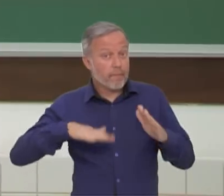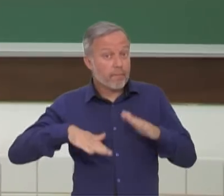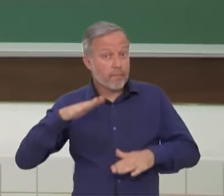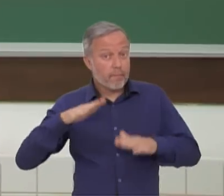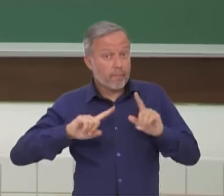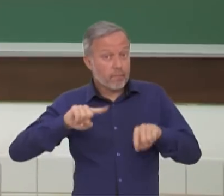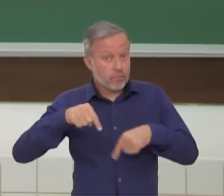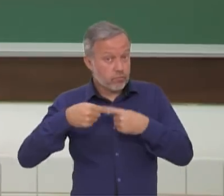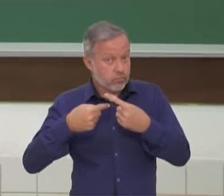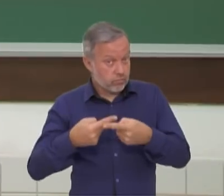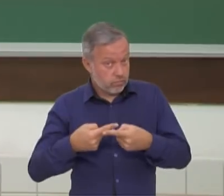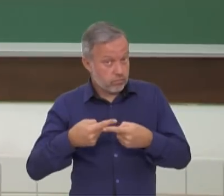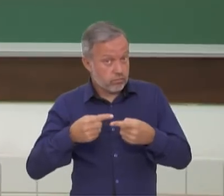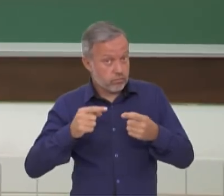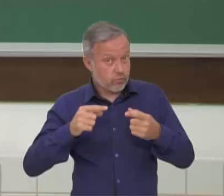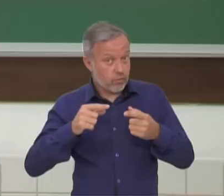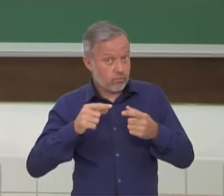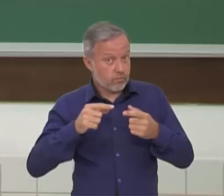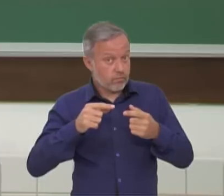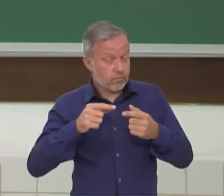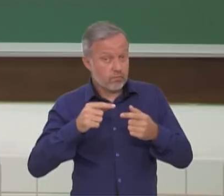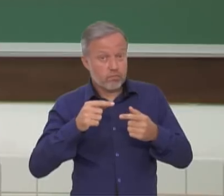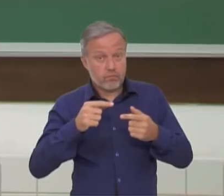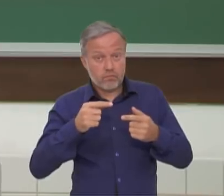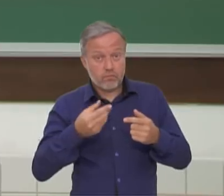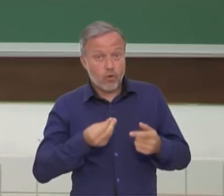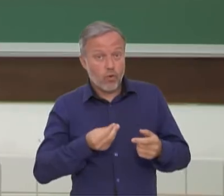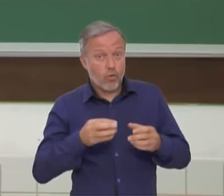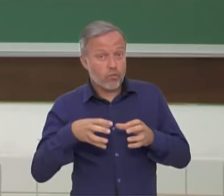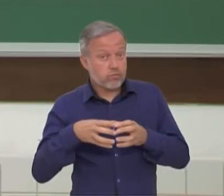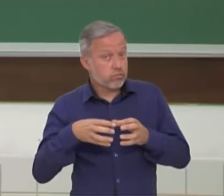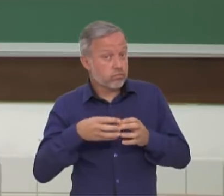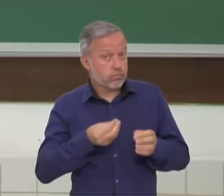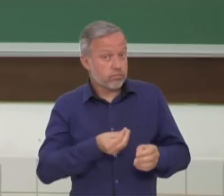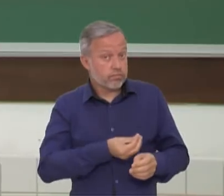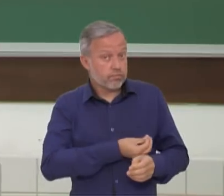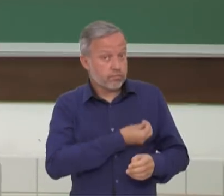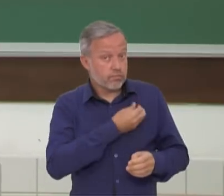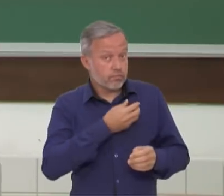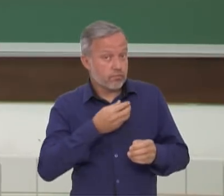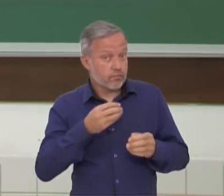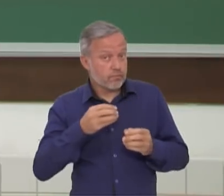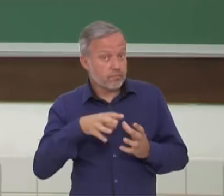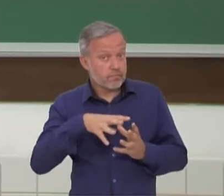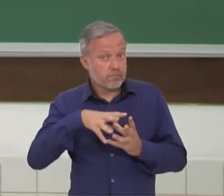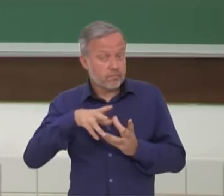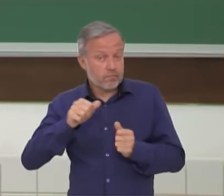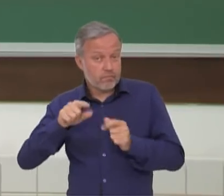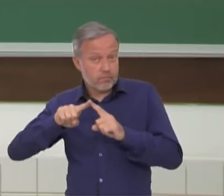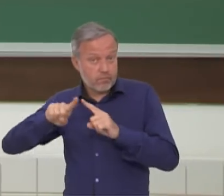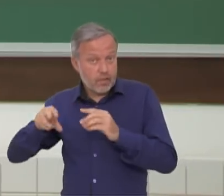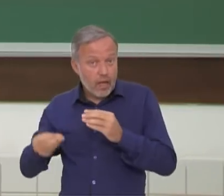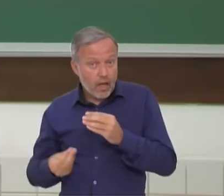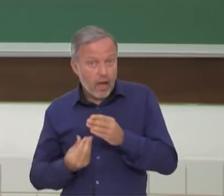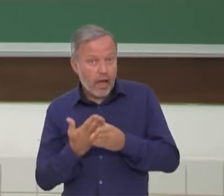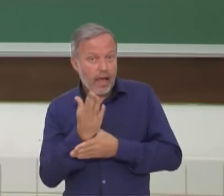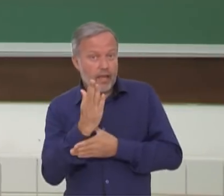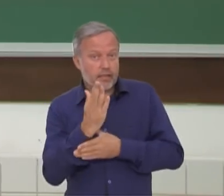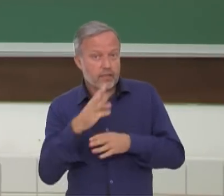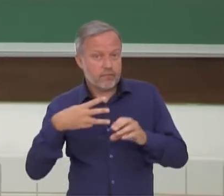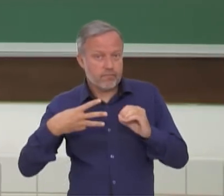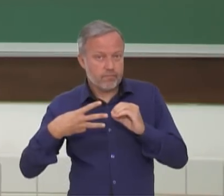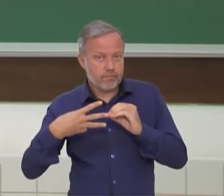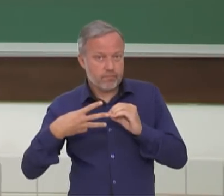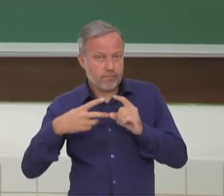outro ser, ele necessita desse ser. Intracelular porque ele adentra a célula do outro ser. Ele